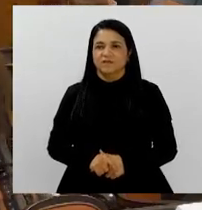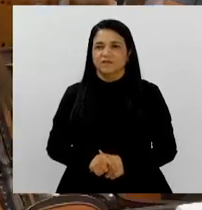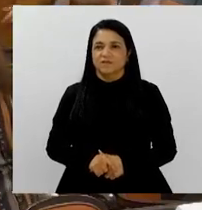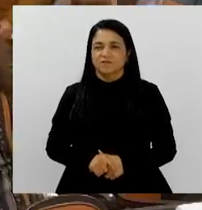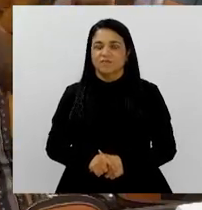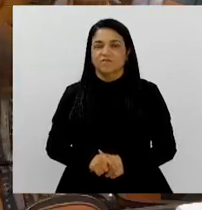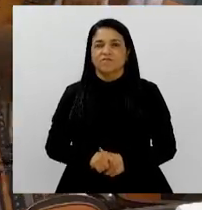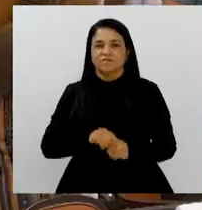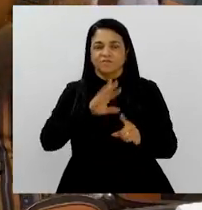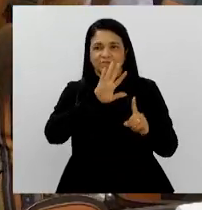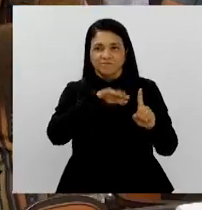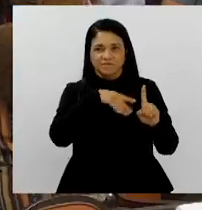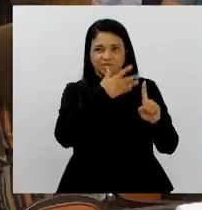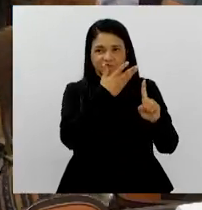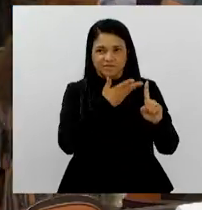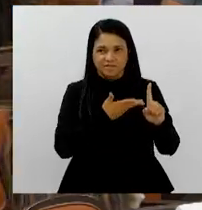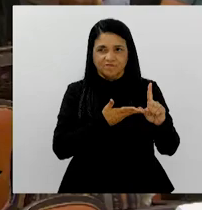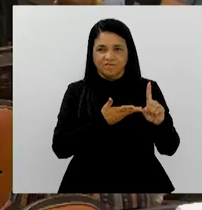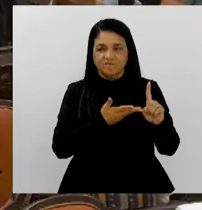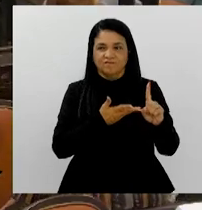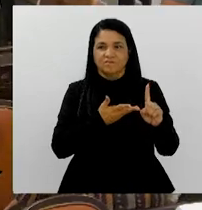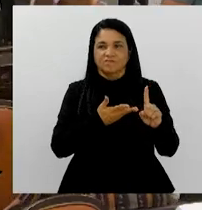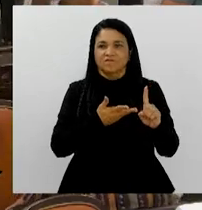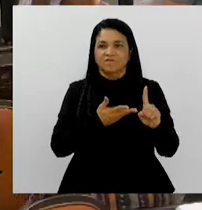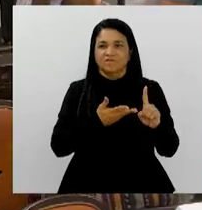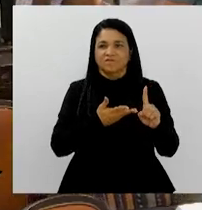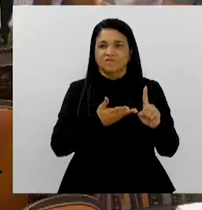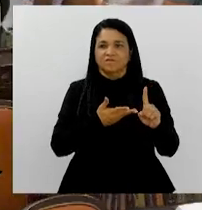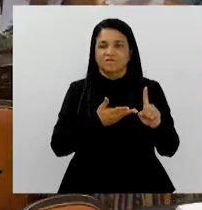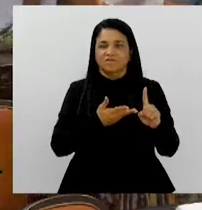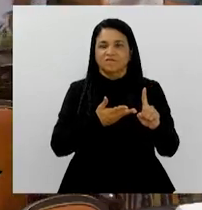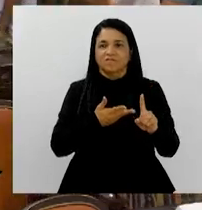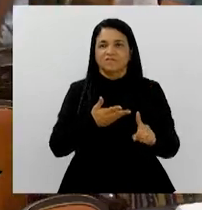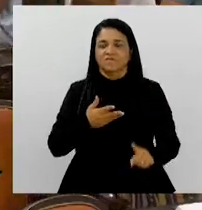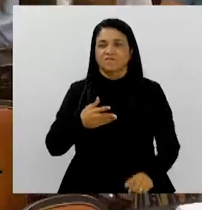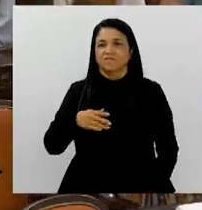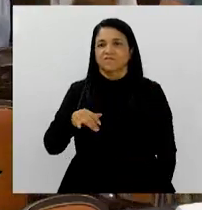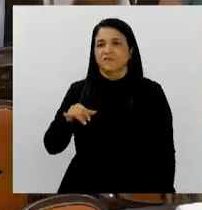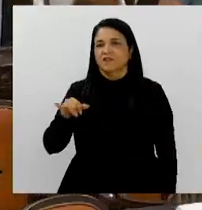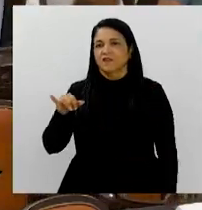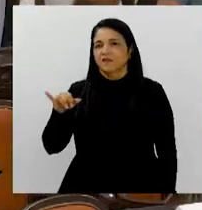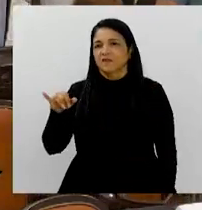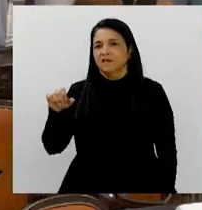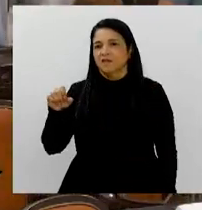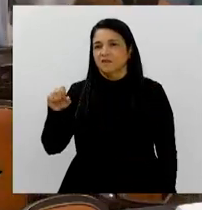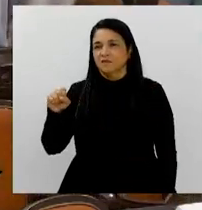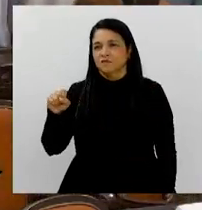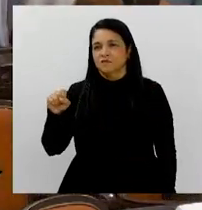Próximo agraciado, Izô Unsabá de Lenu Ria Kabila.